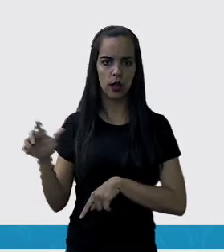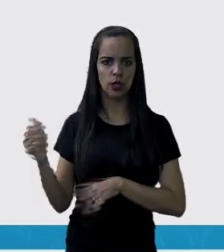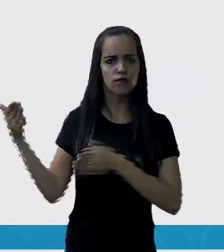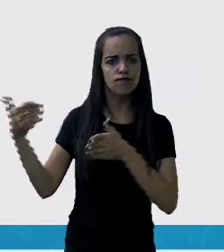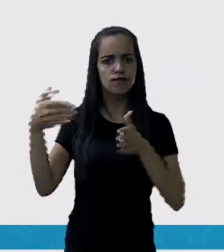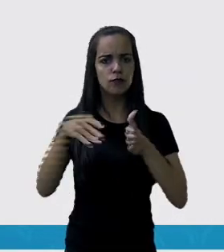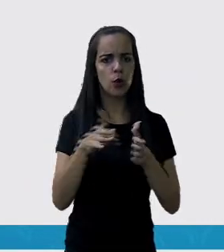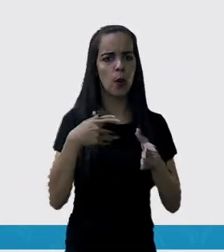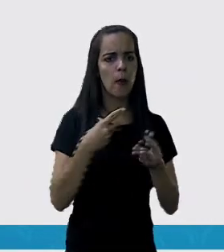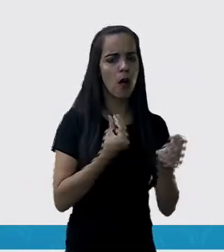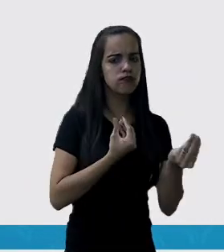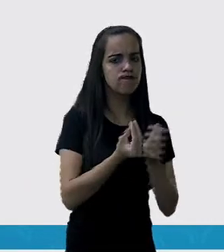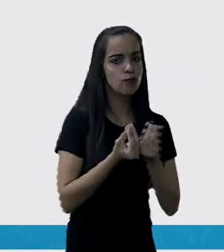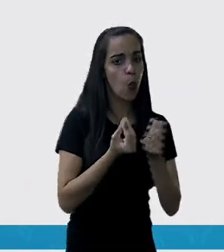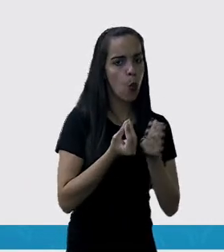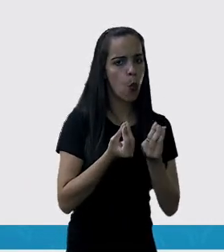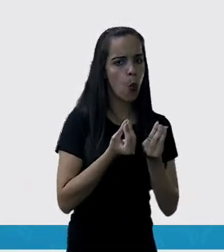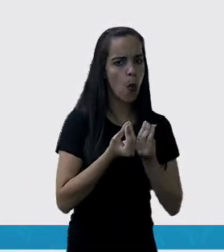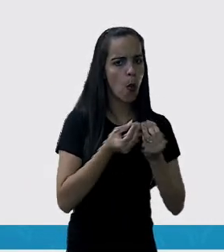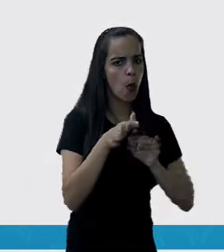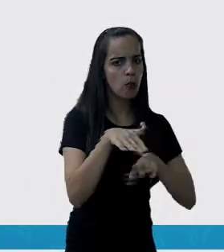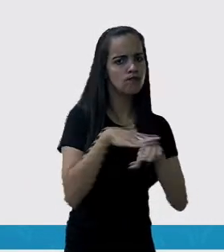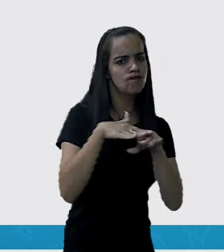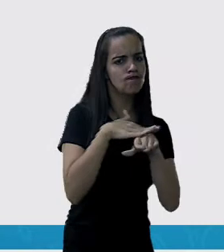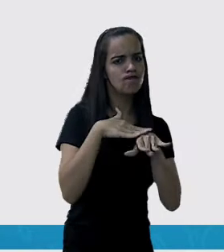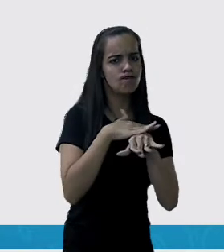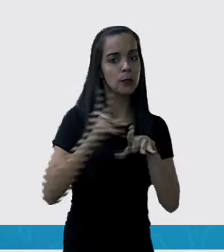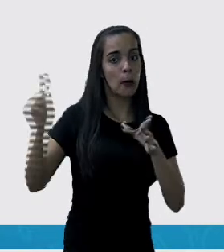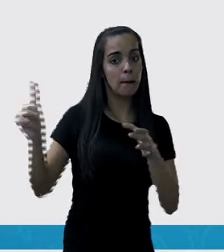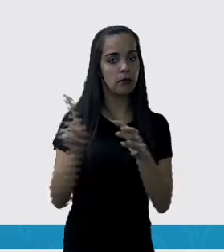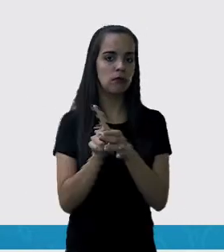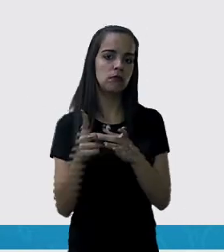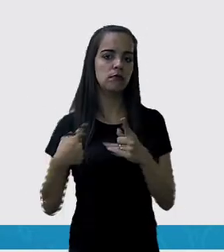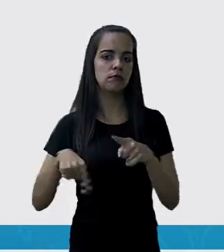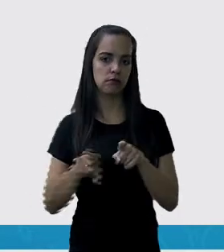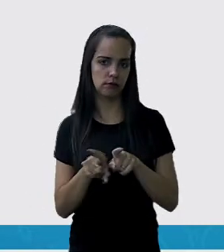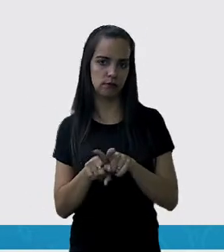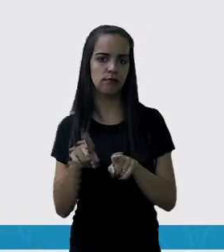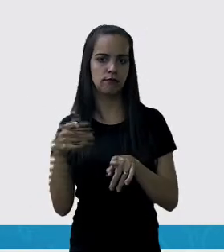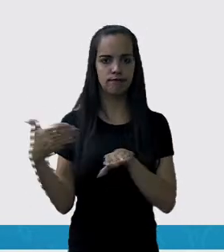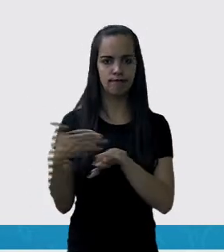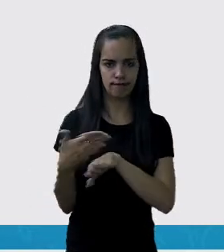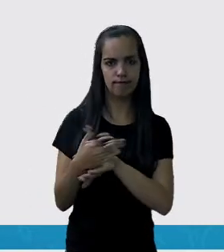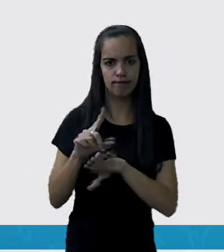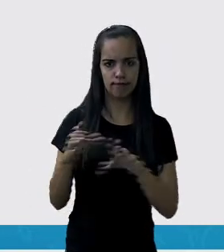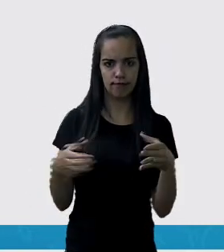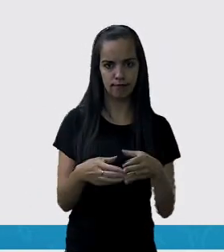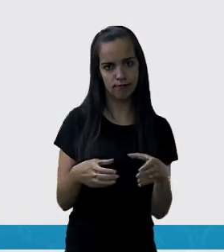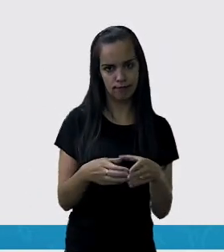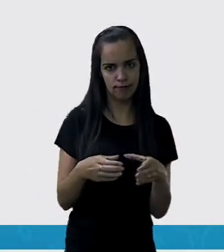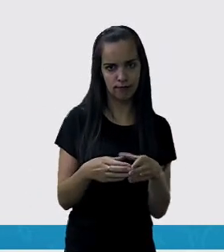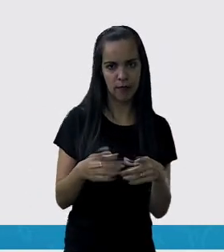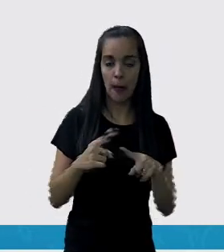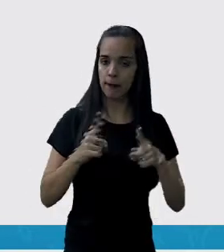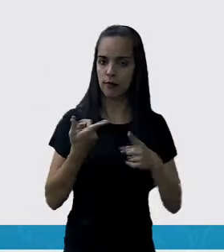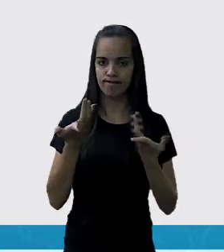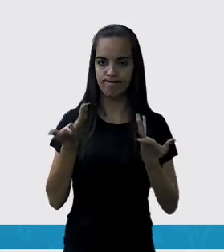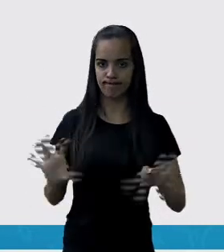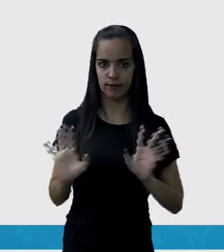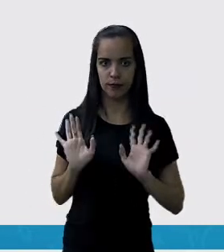Em 99, né, o euro, moeda comum,